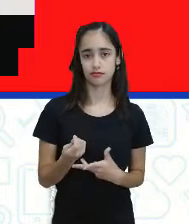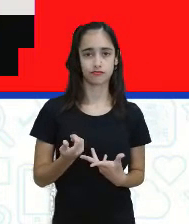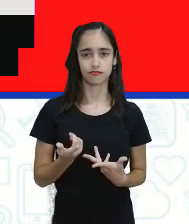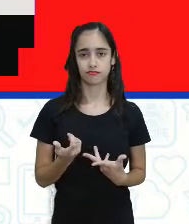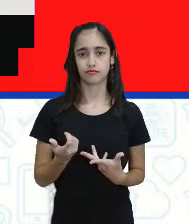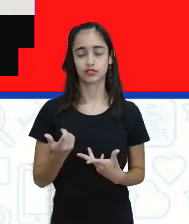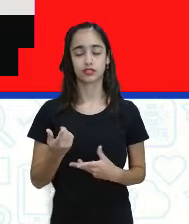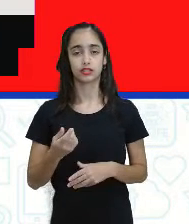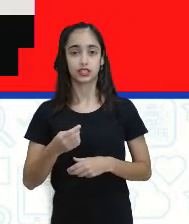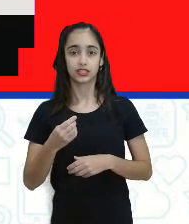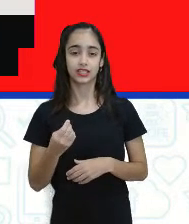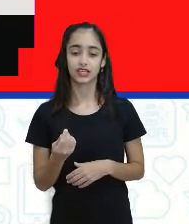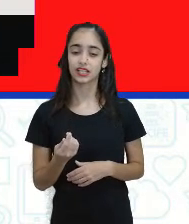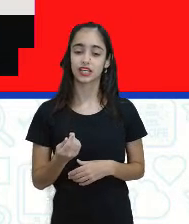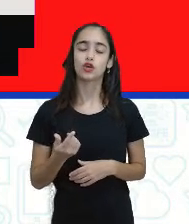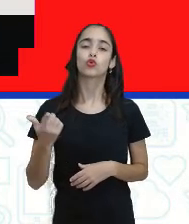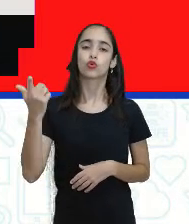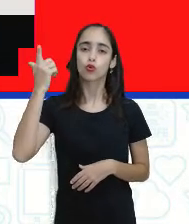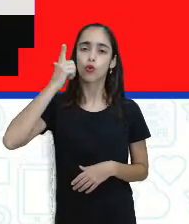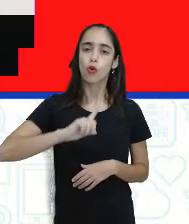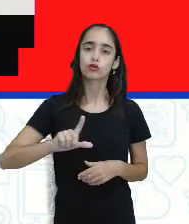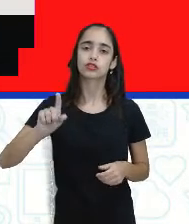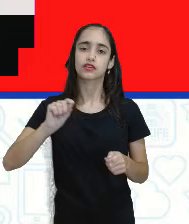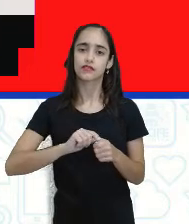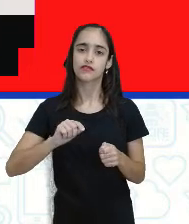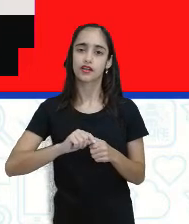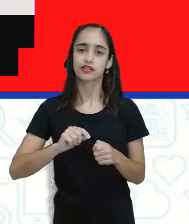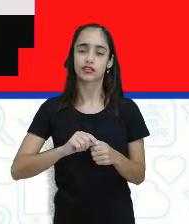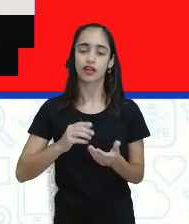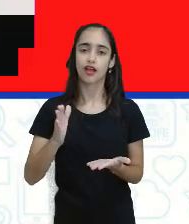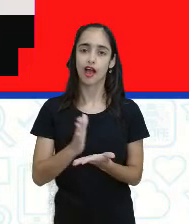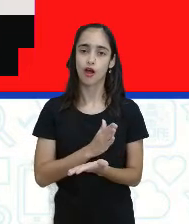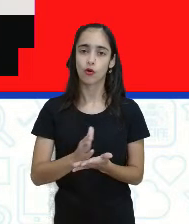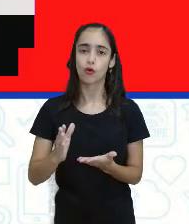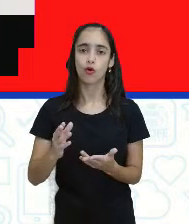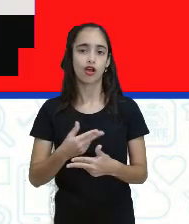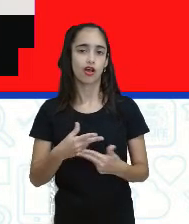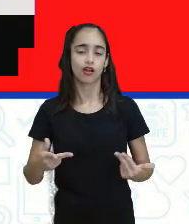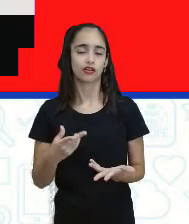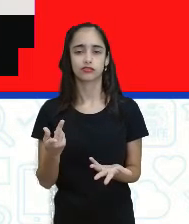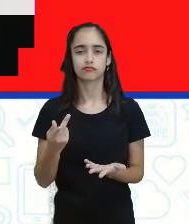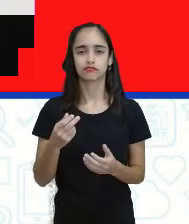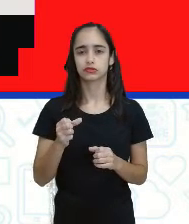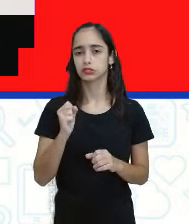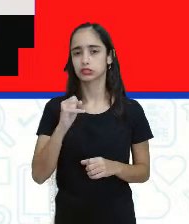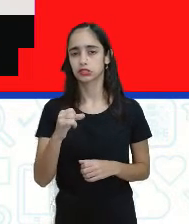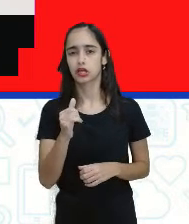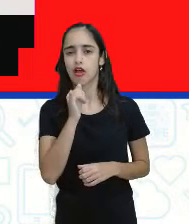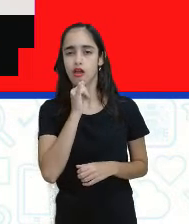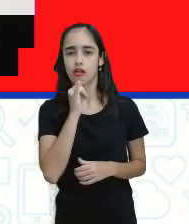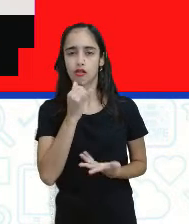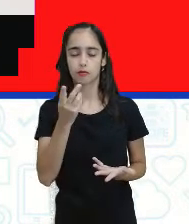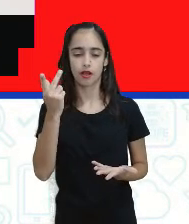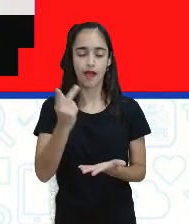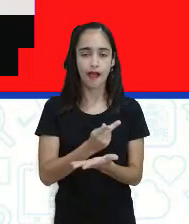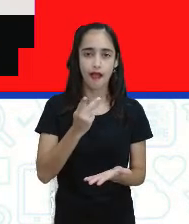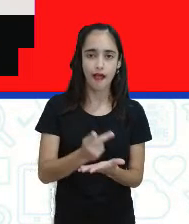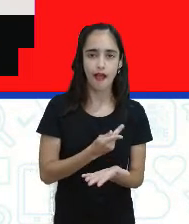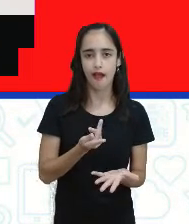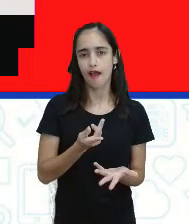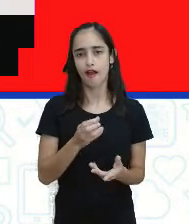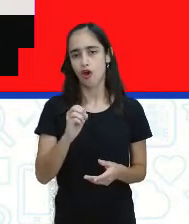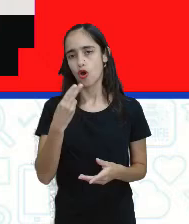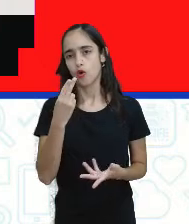ou que o leve a cometer aí um erro, né, dentro do período de tempo em que esse objeto, né, a bola